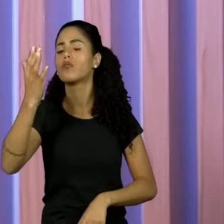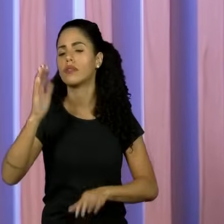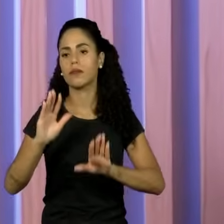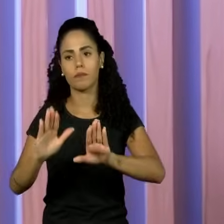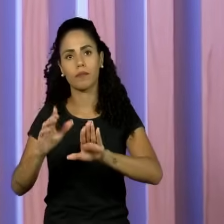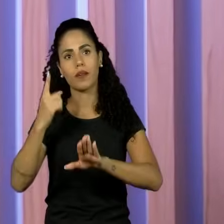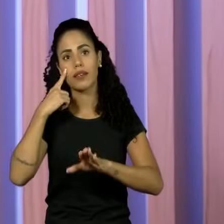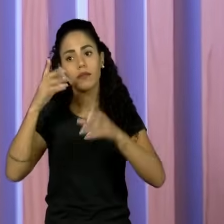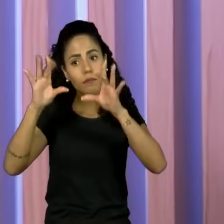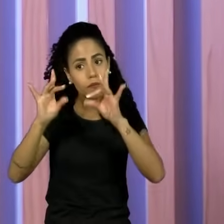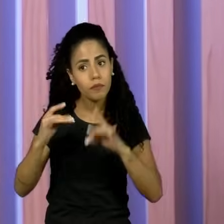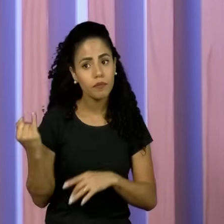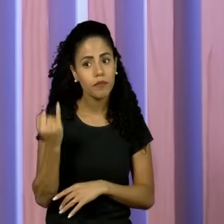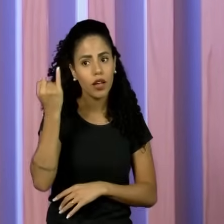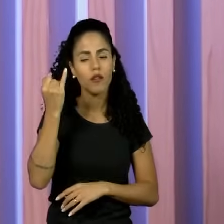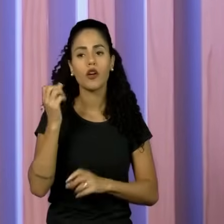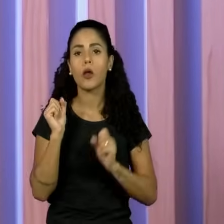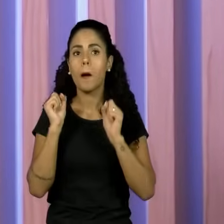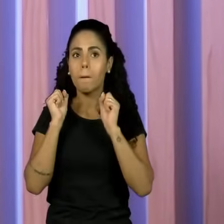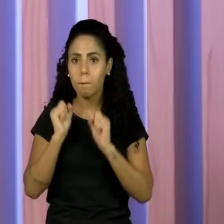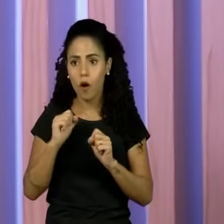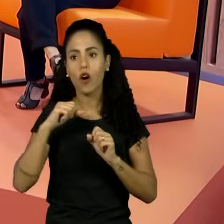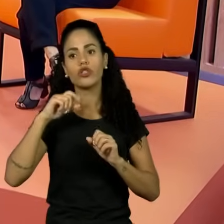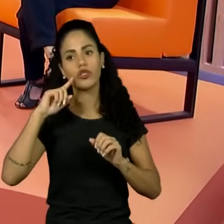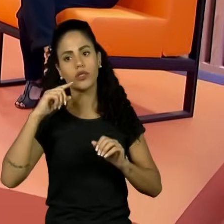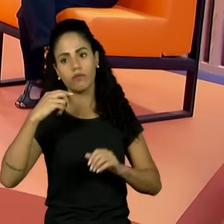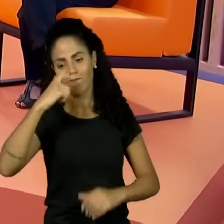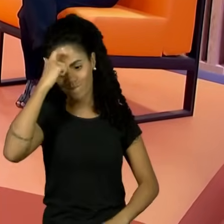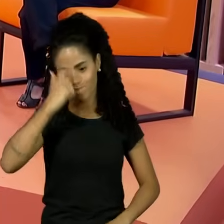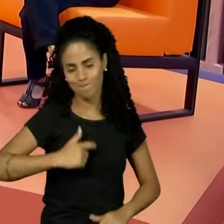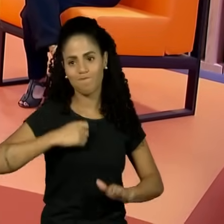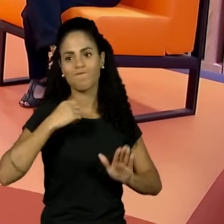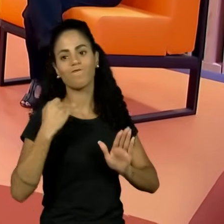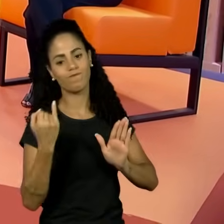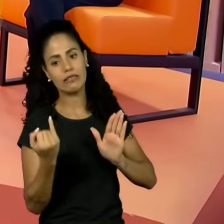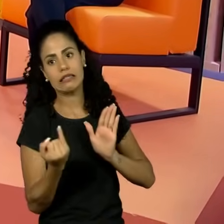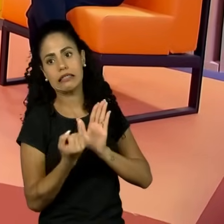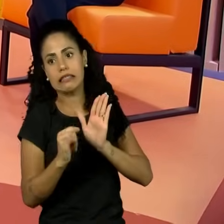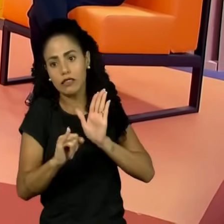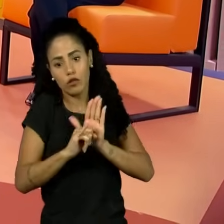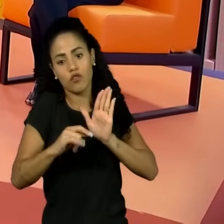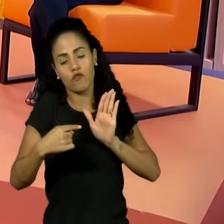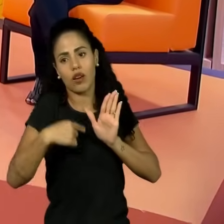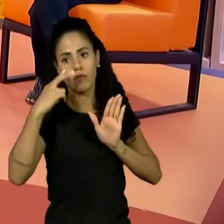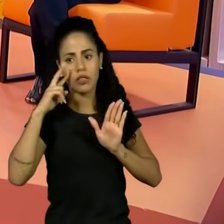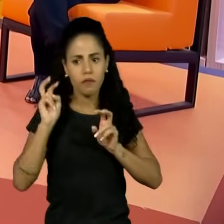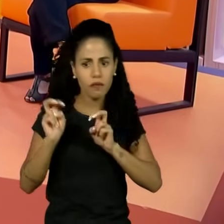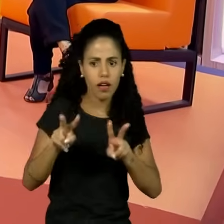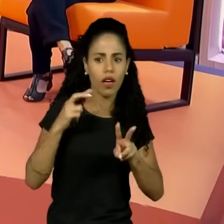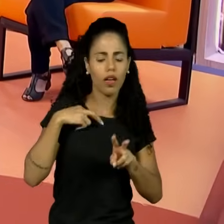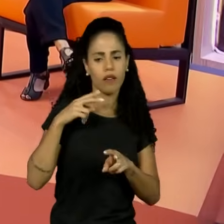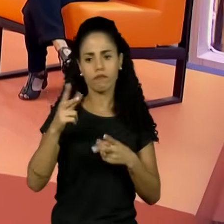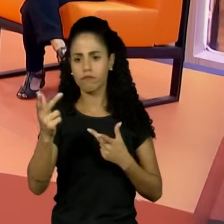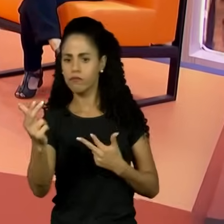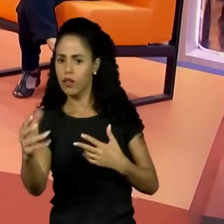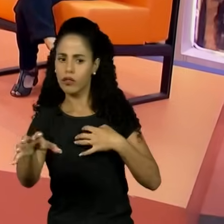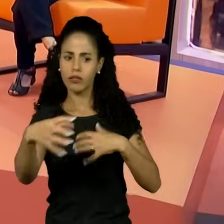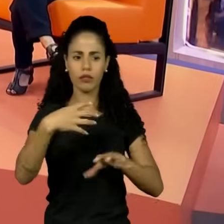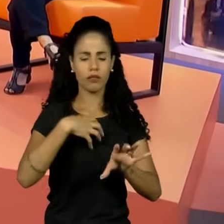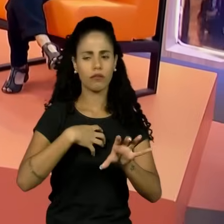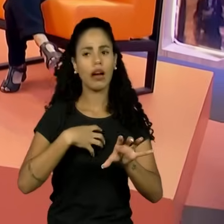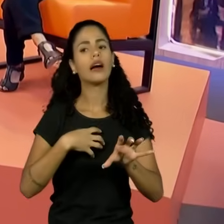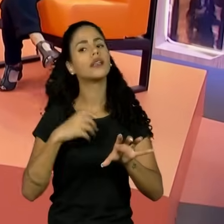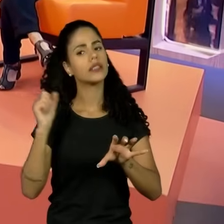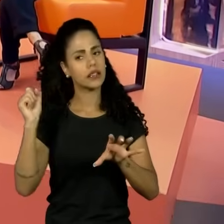tem um detalhe importante, os jogos podem gerar identidade. Você pode se identificar, você pode se emocionar, você pode se sentir parte daquilo